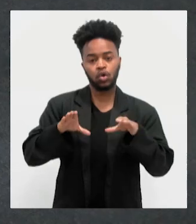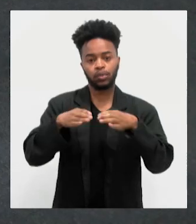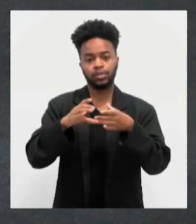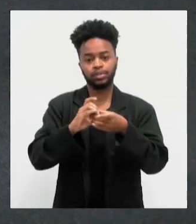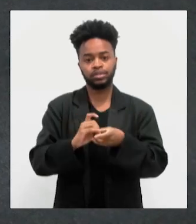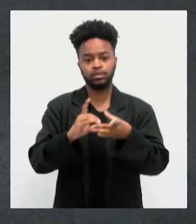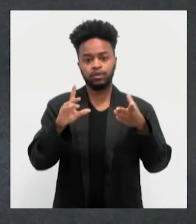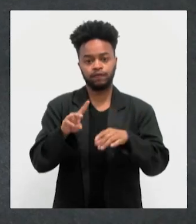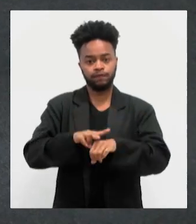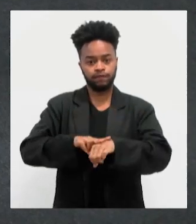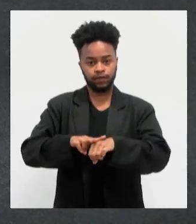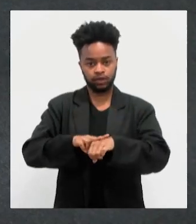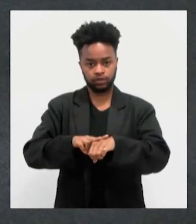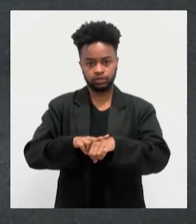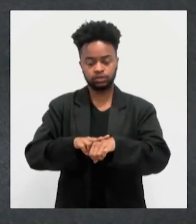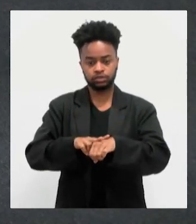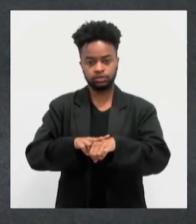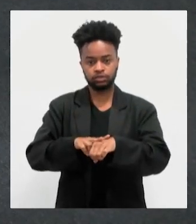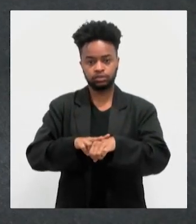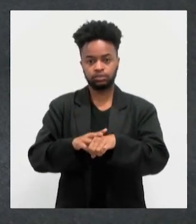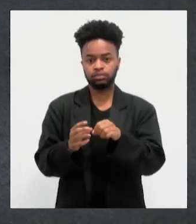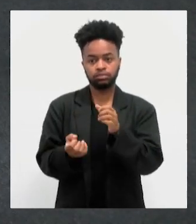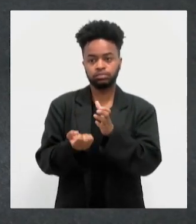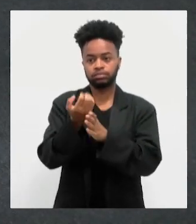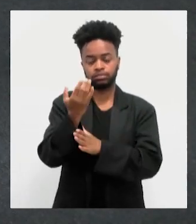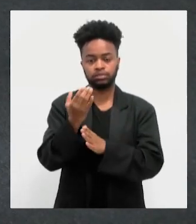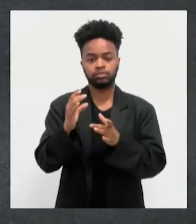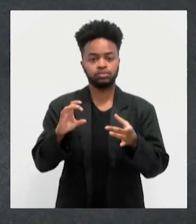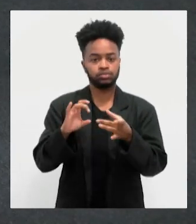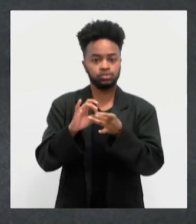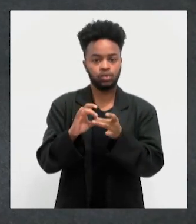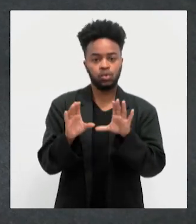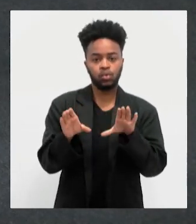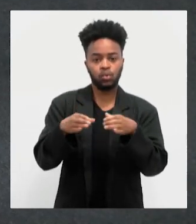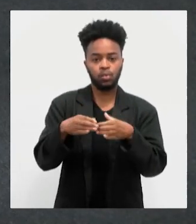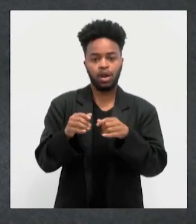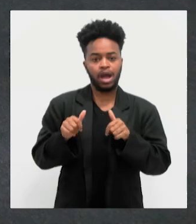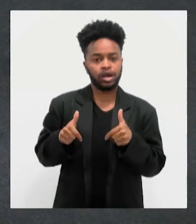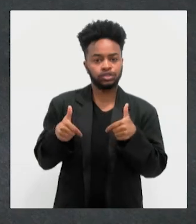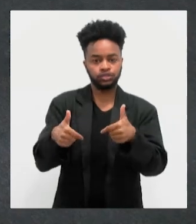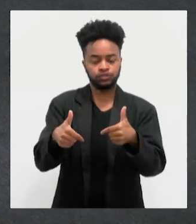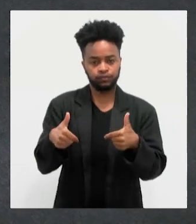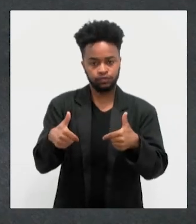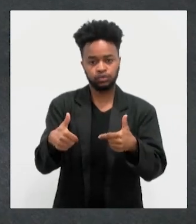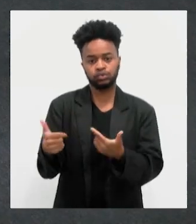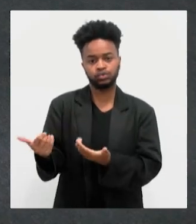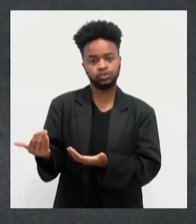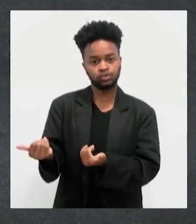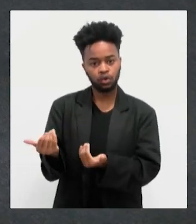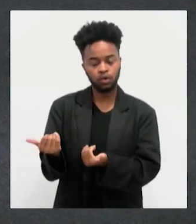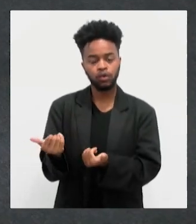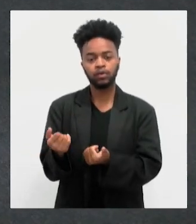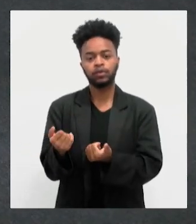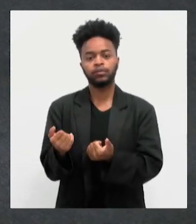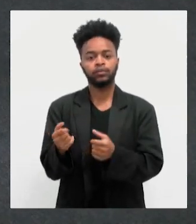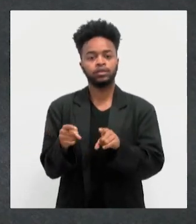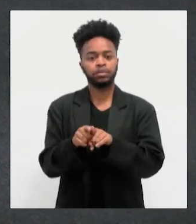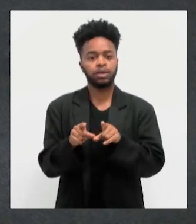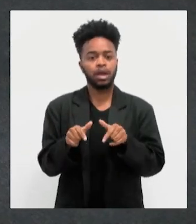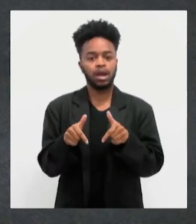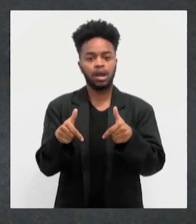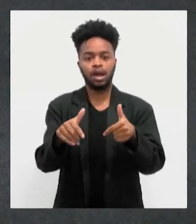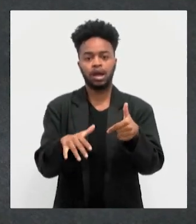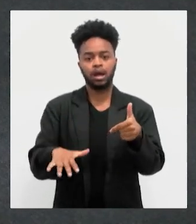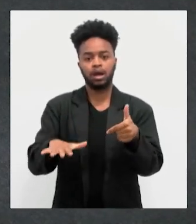Democracia Verde, que é construído por ativistas, jovens, e que atuam nessa área